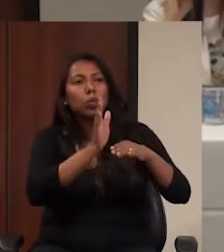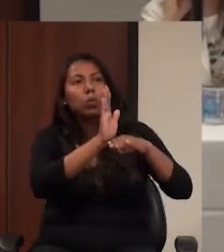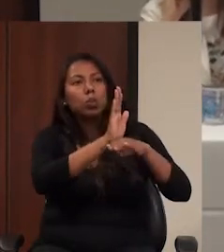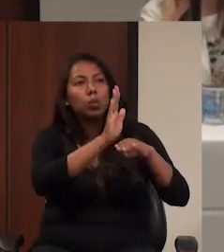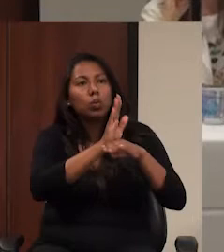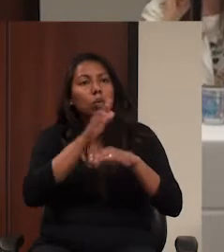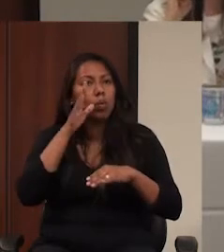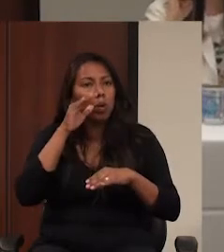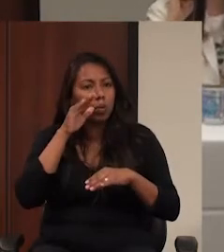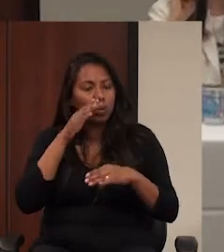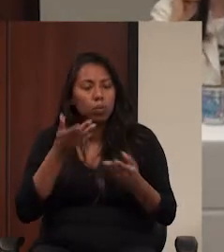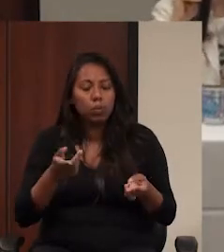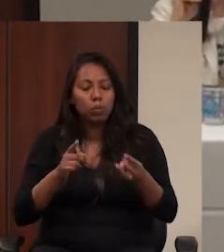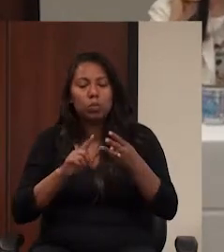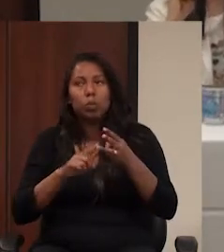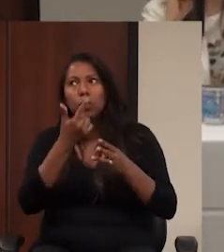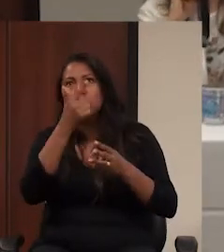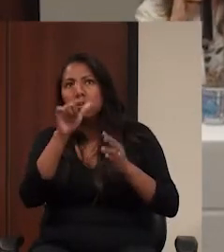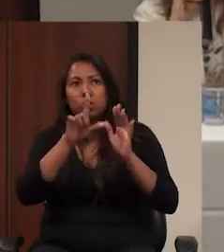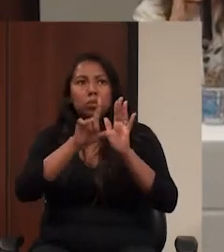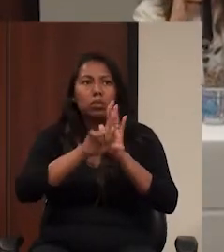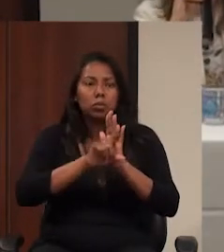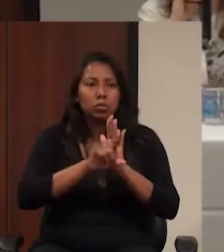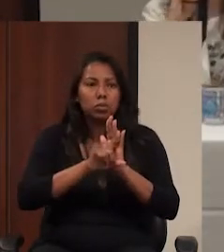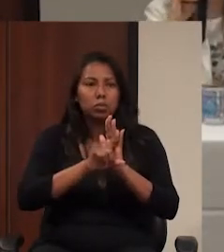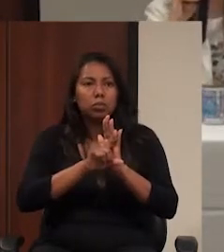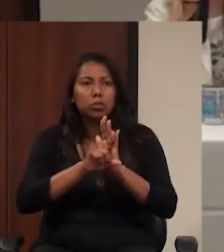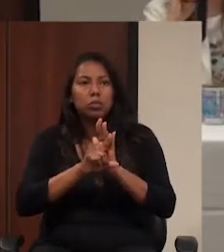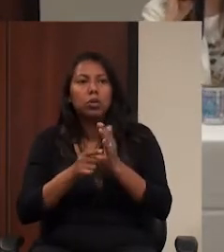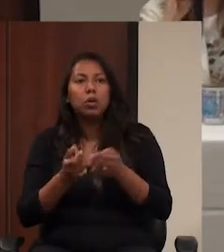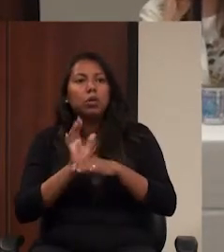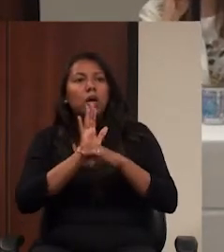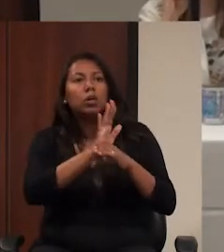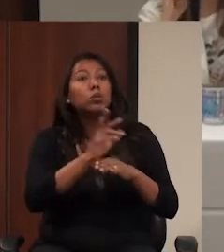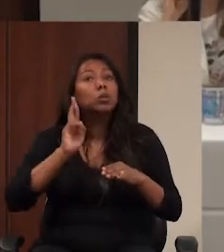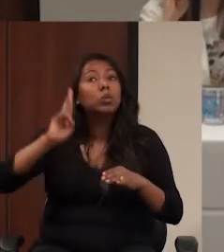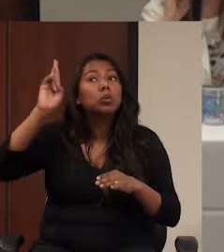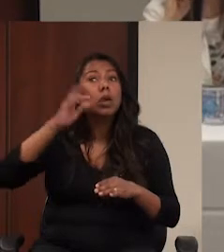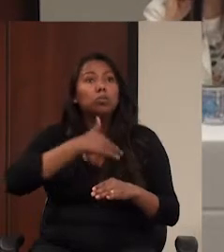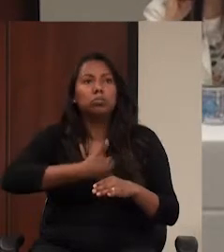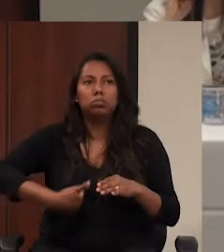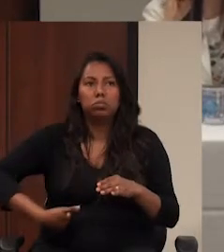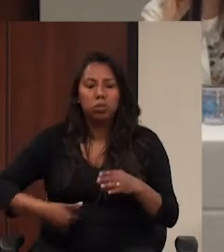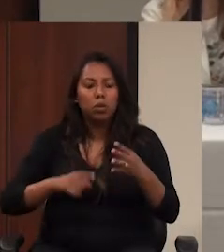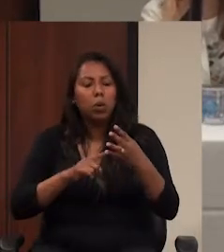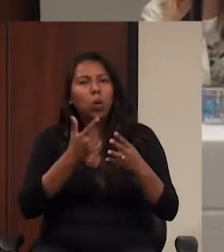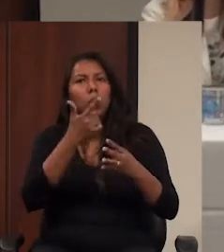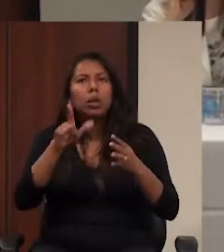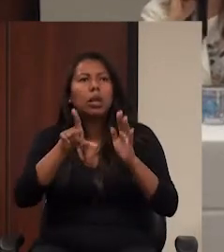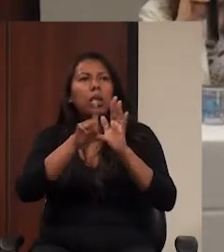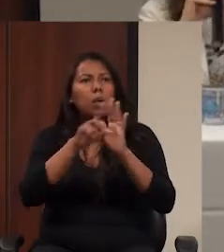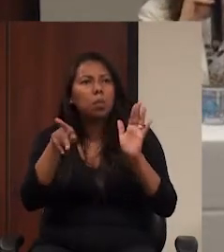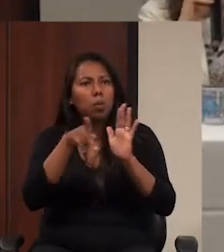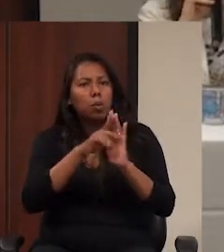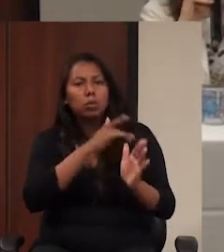Act. Uma lei que fala sobre curadoria pública. E uma lei que é mais na área da saúde, que vai falar sobre cuidados